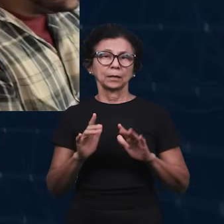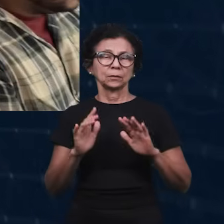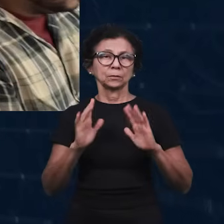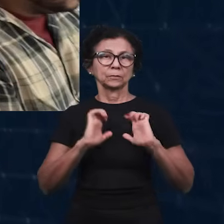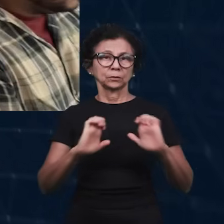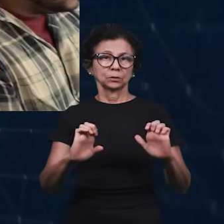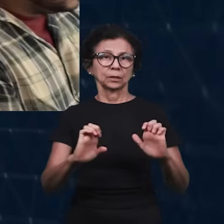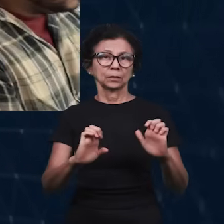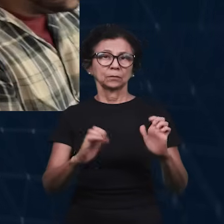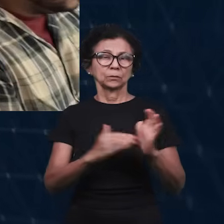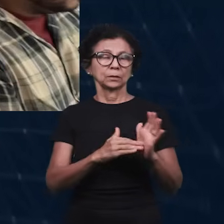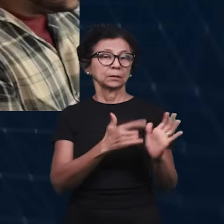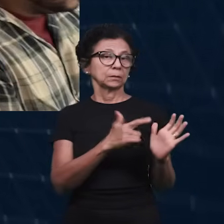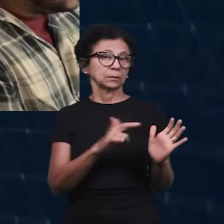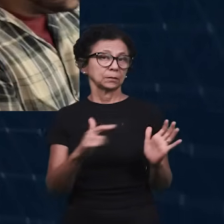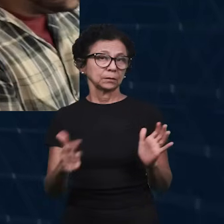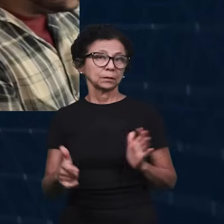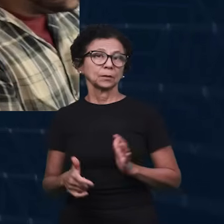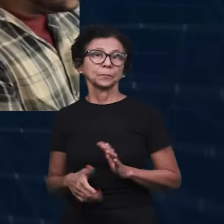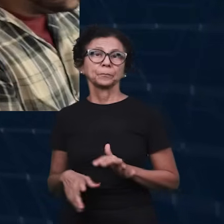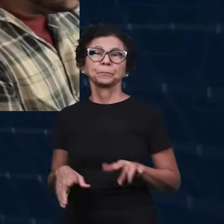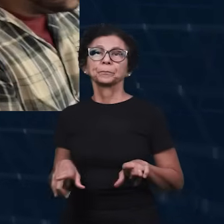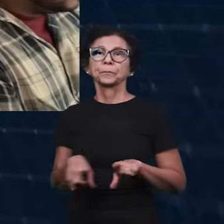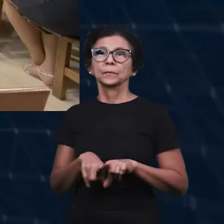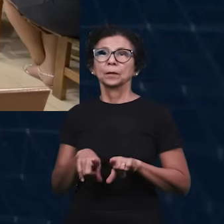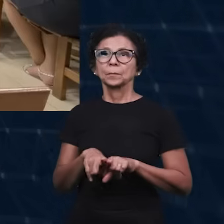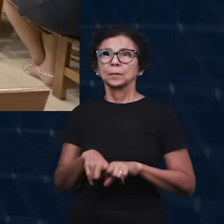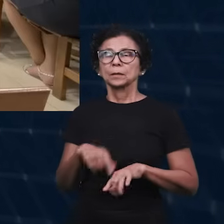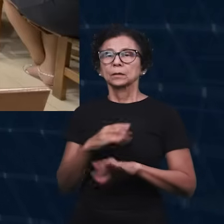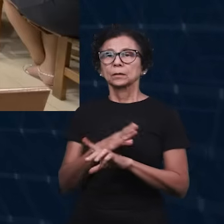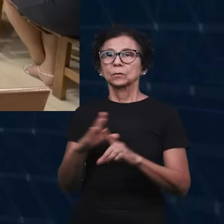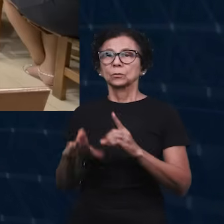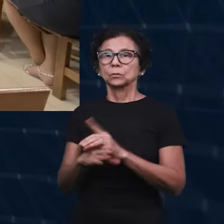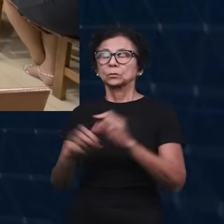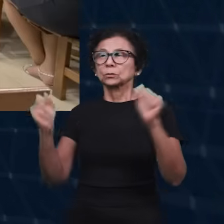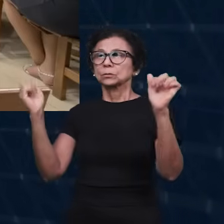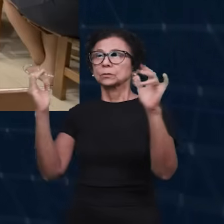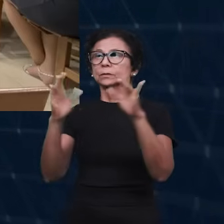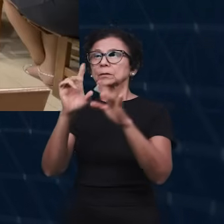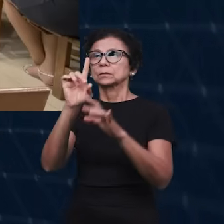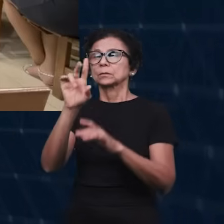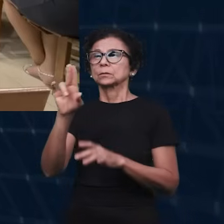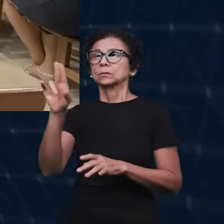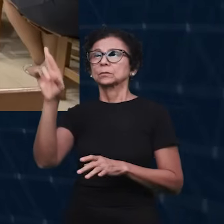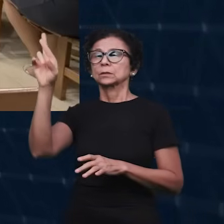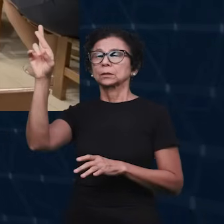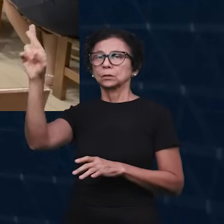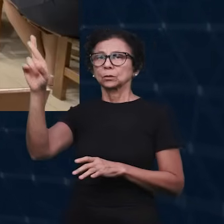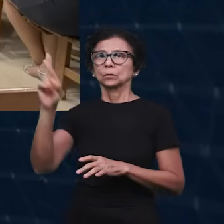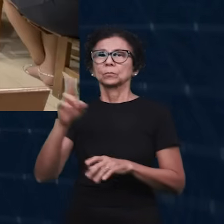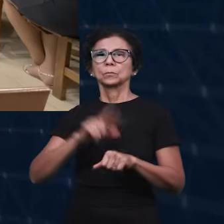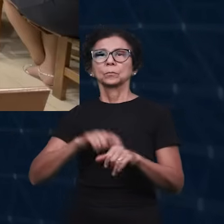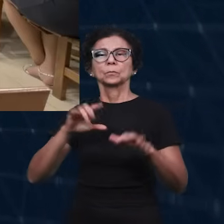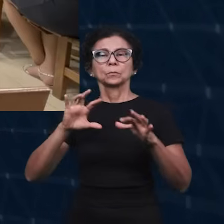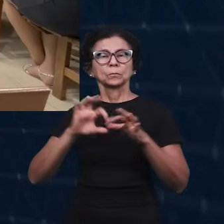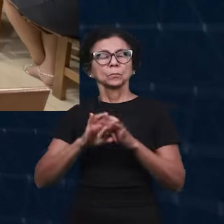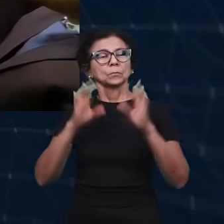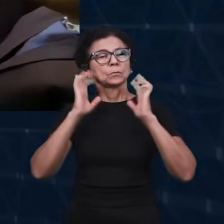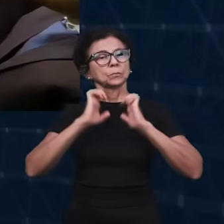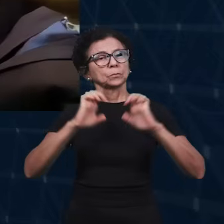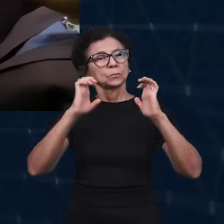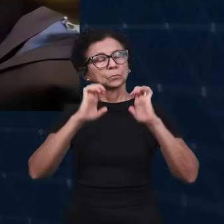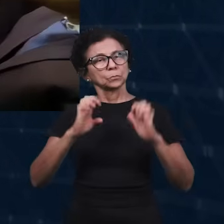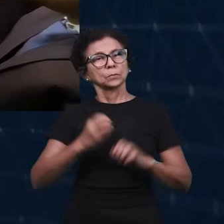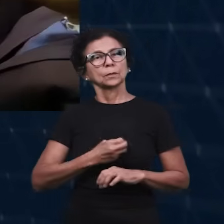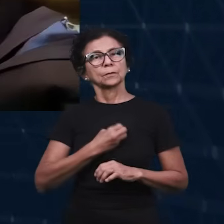Sem Fronteiras, marcado com um culto de glorificação ao Senhor. Foi um momento especial de comunhão,